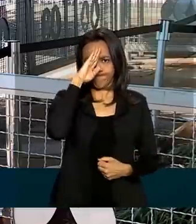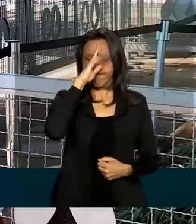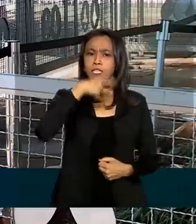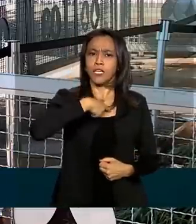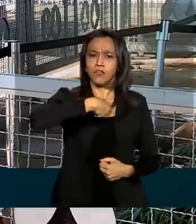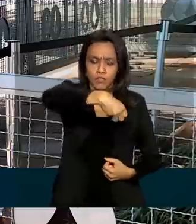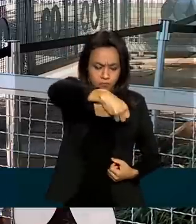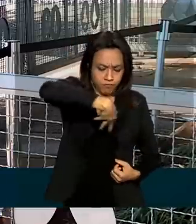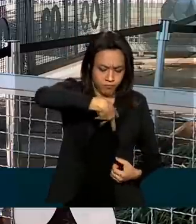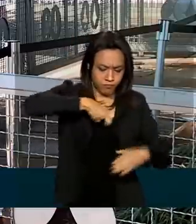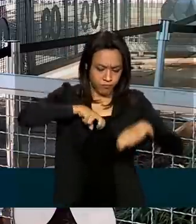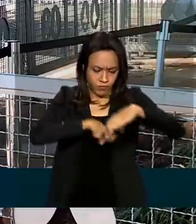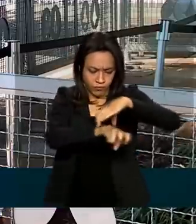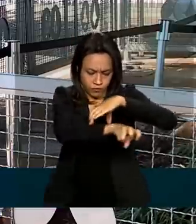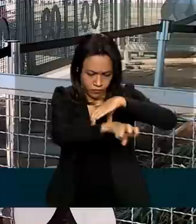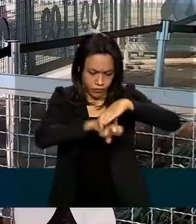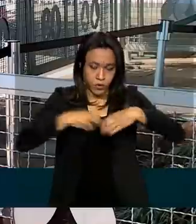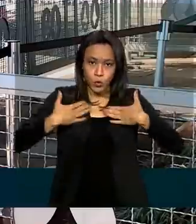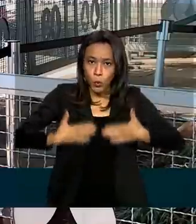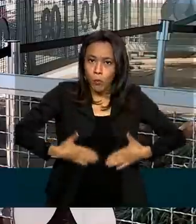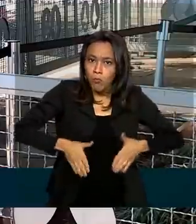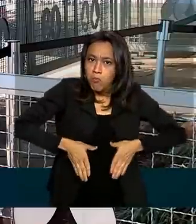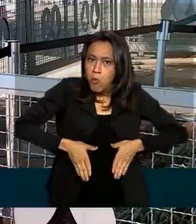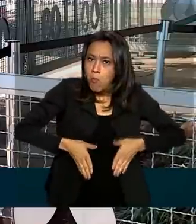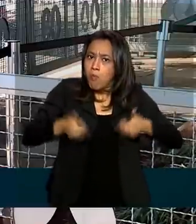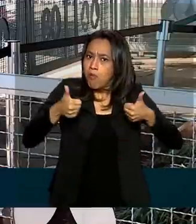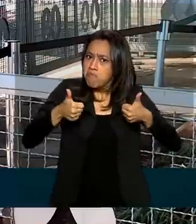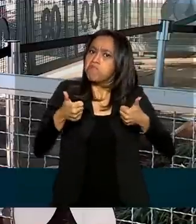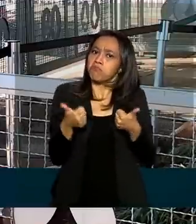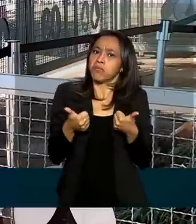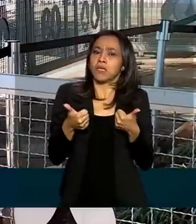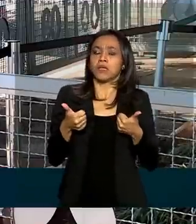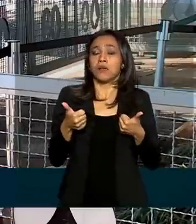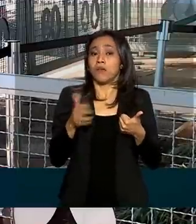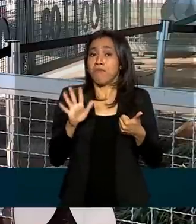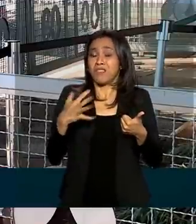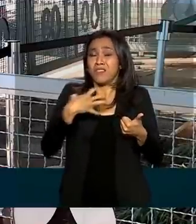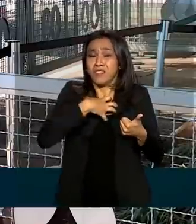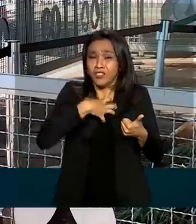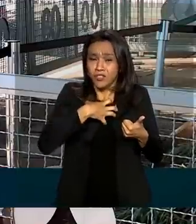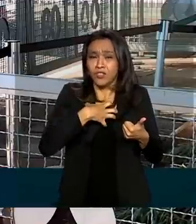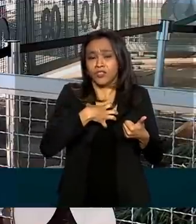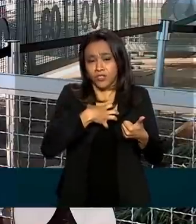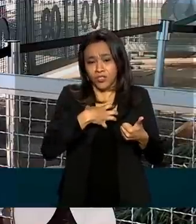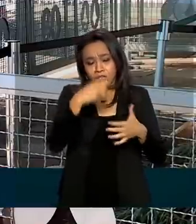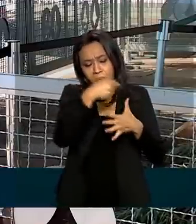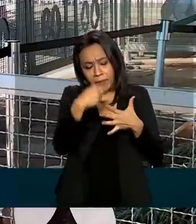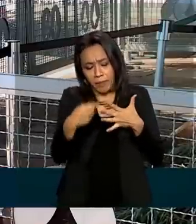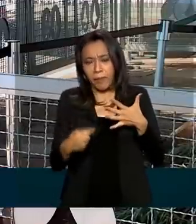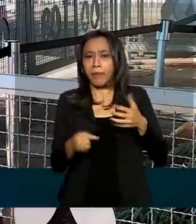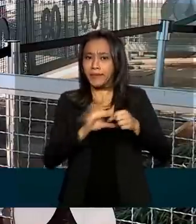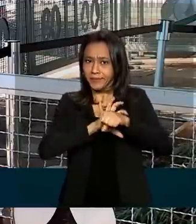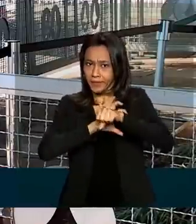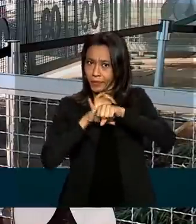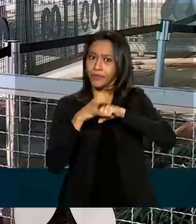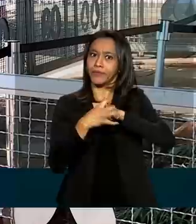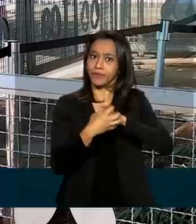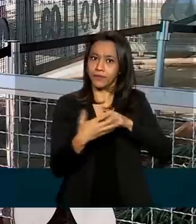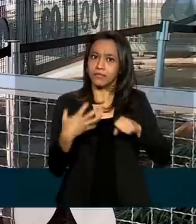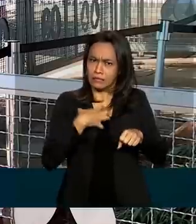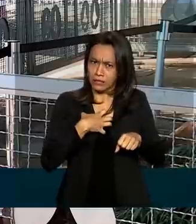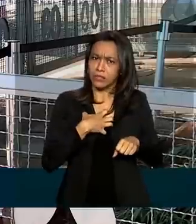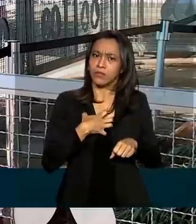do pulmão essa tomografia mostrou que tá tudo bem como pulmão mas mesmo assim pelos sintomas do da convite 19